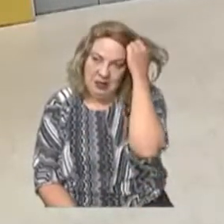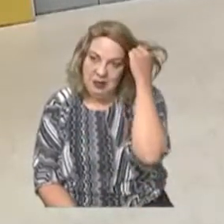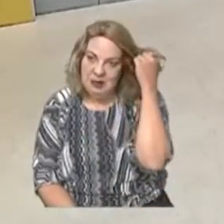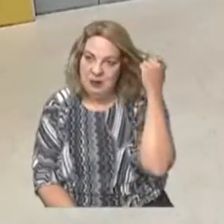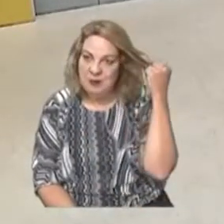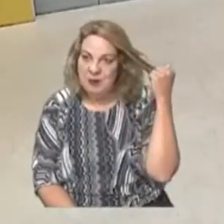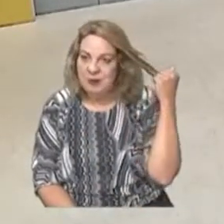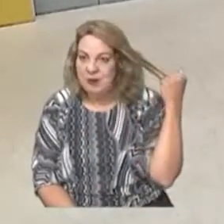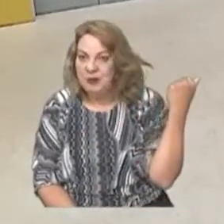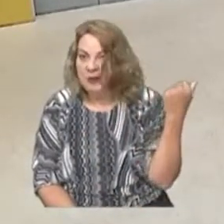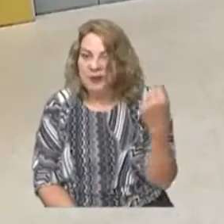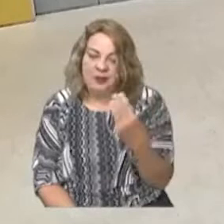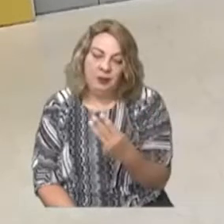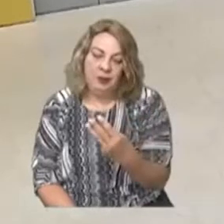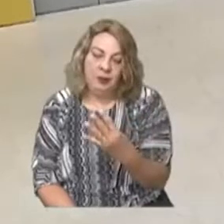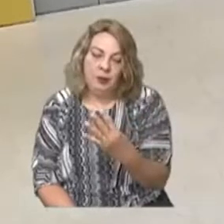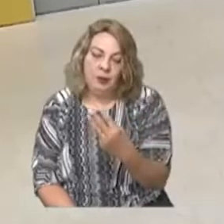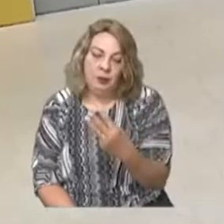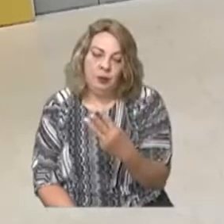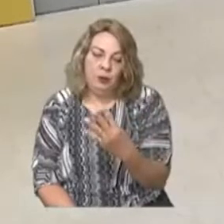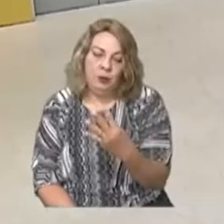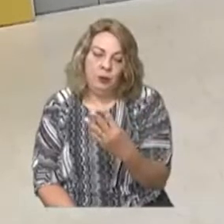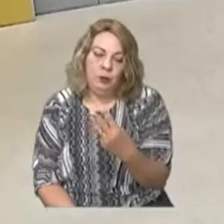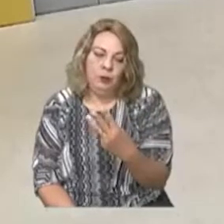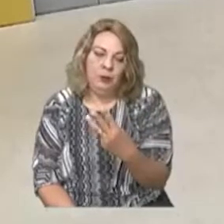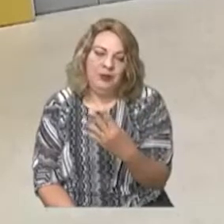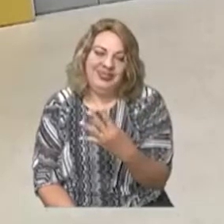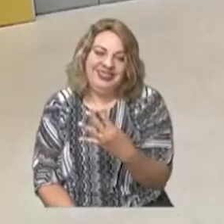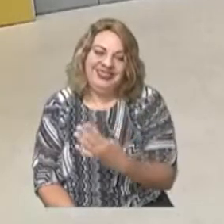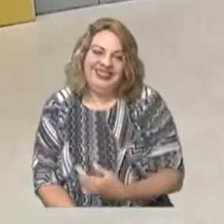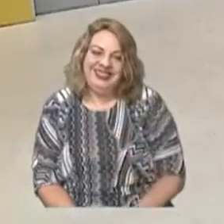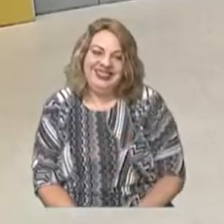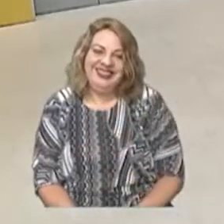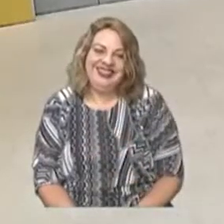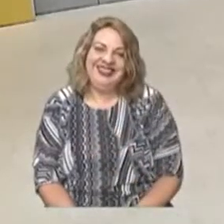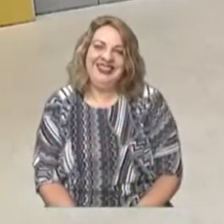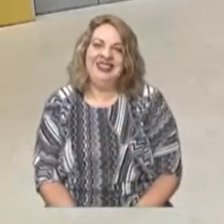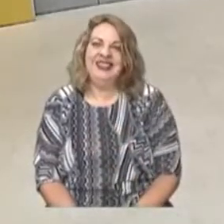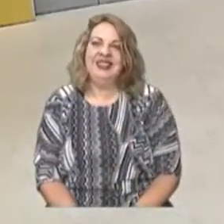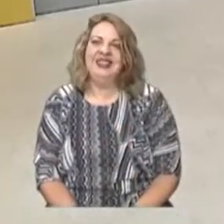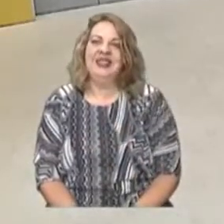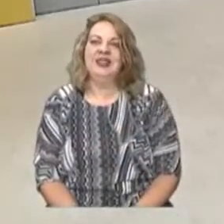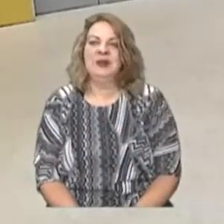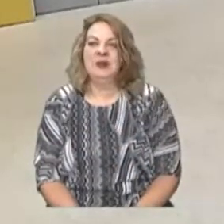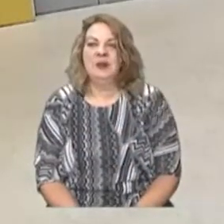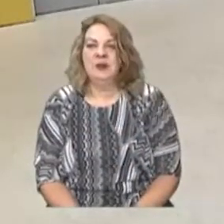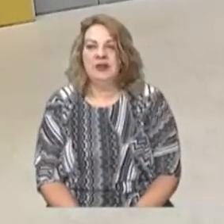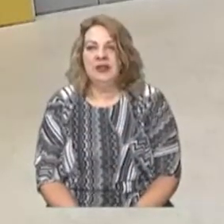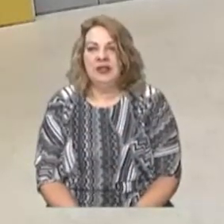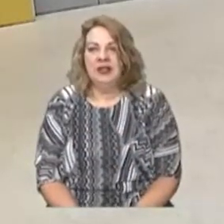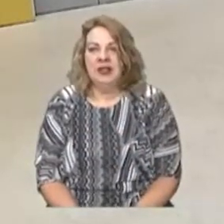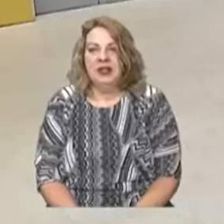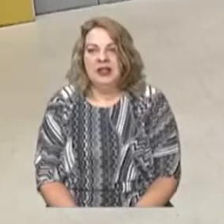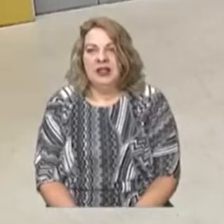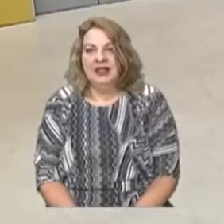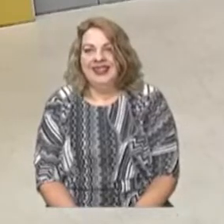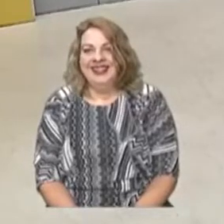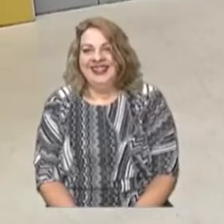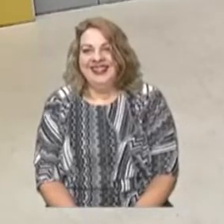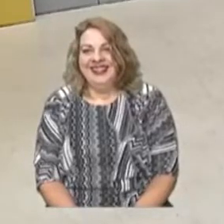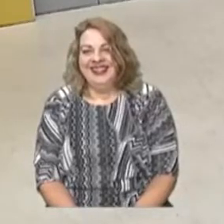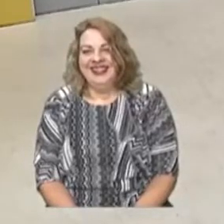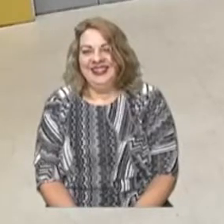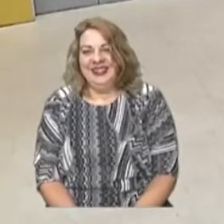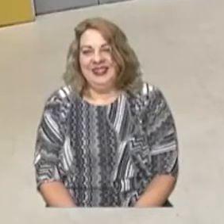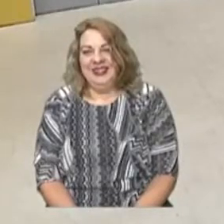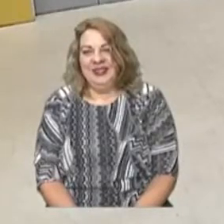34. Sobe o 34 agora. Vai marcando, acreditando. Estamos chegando pertinho da definição de quem vai levar carro em